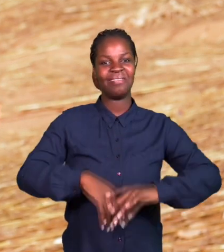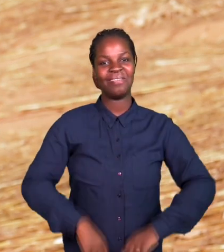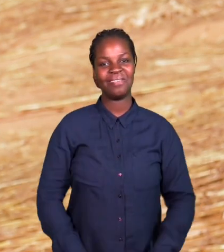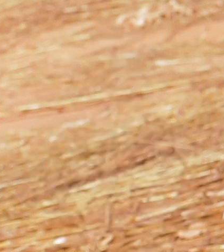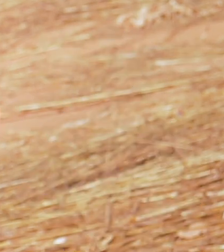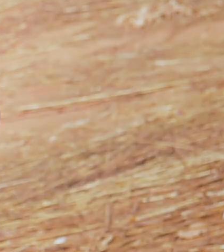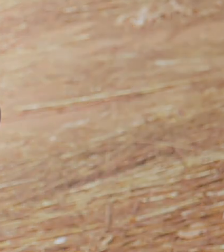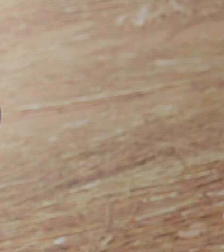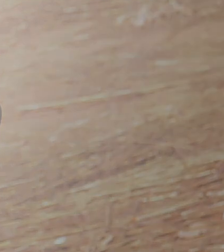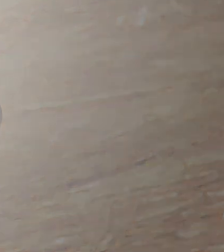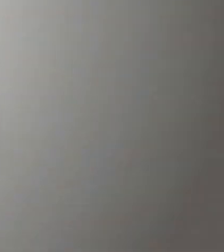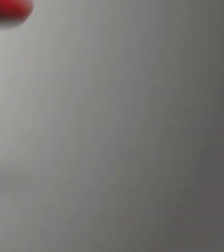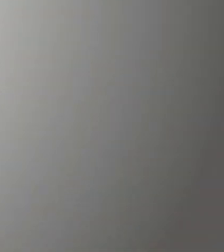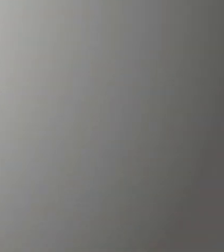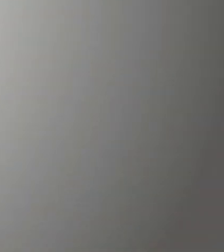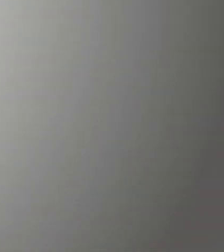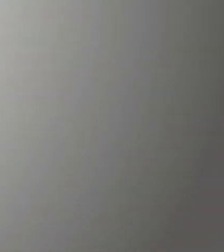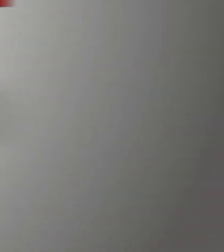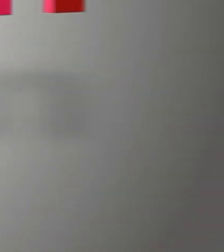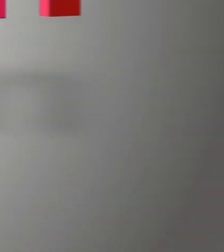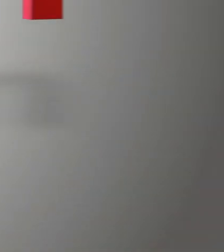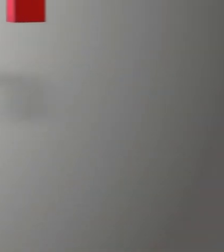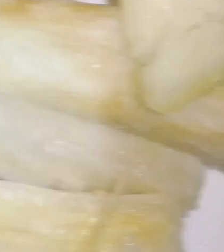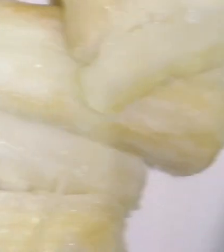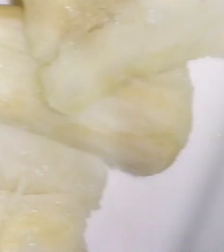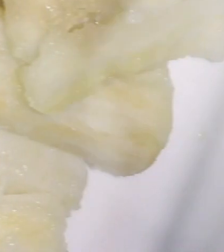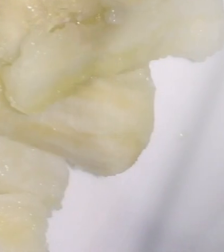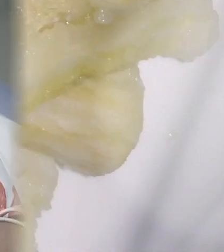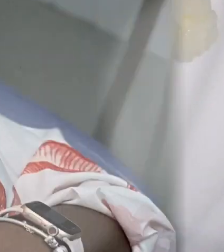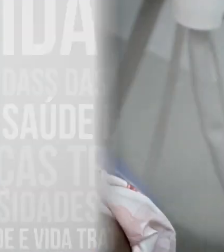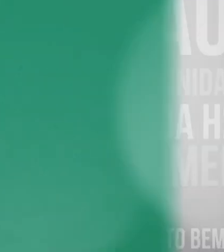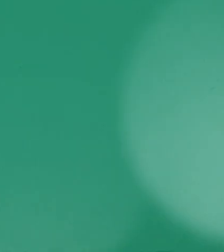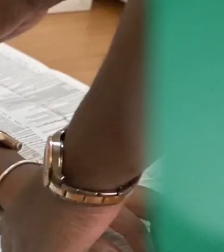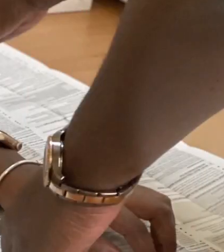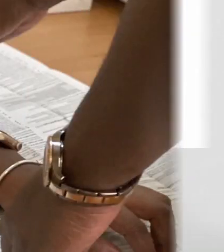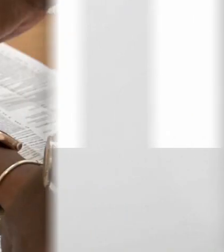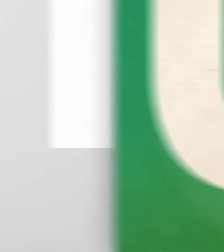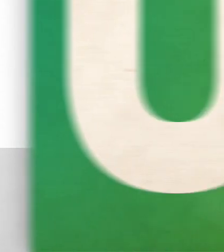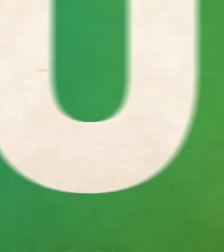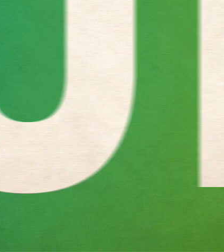oportunidade.